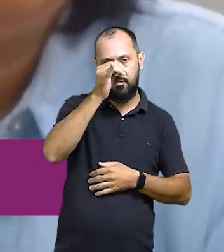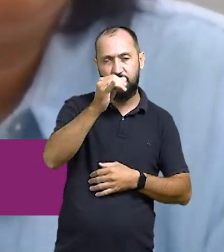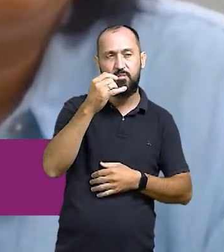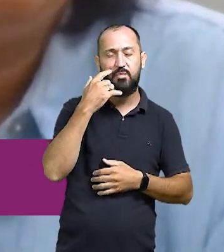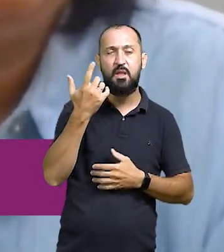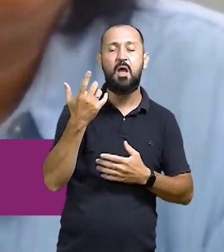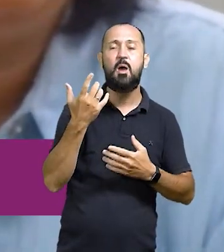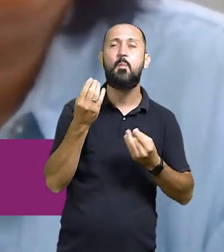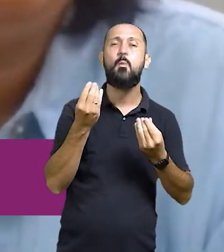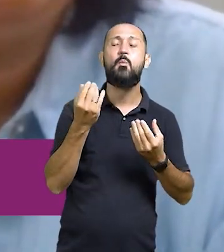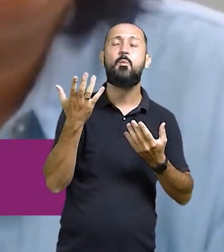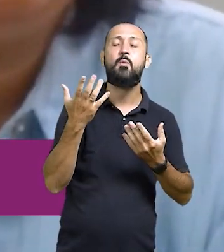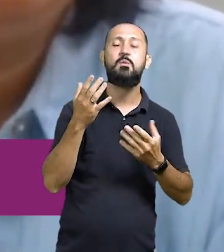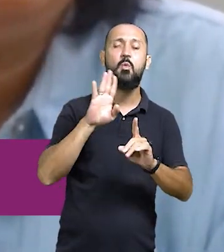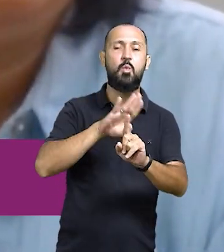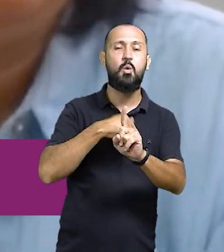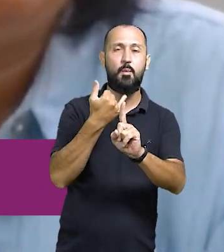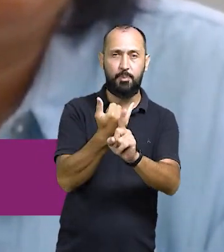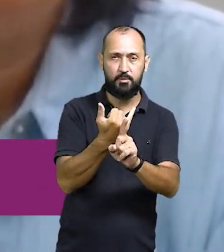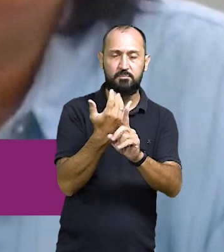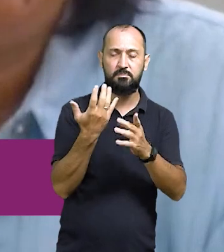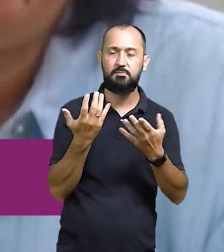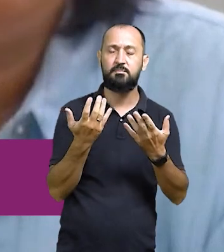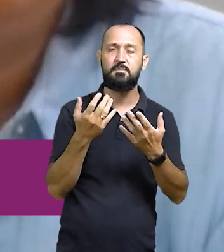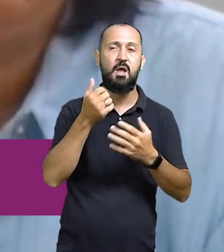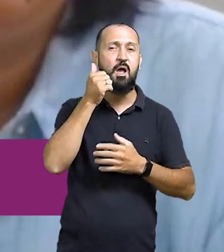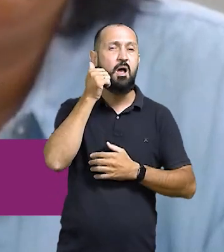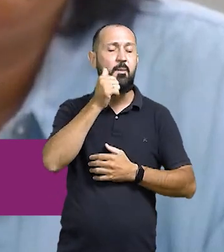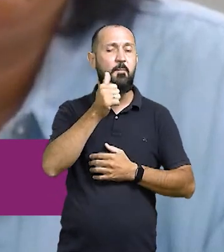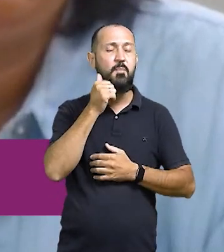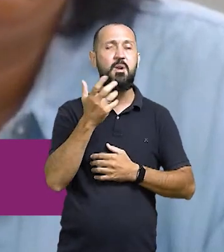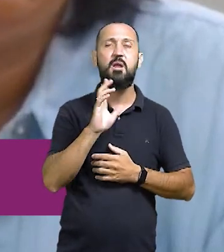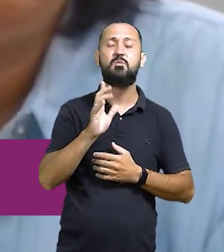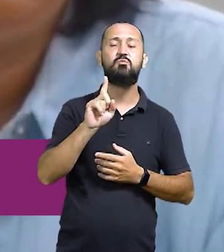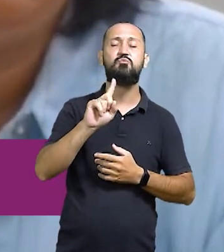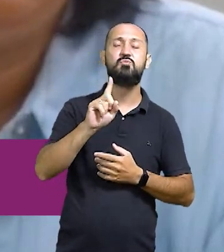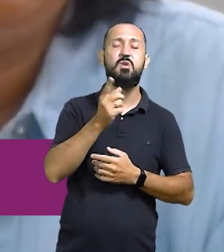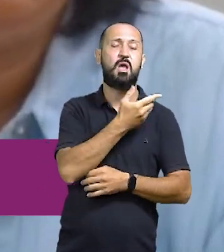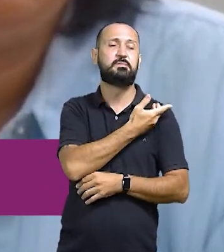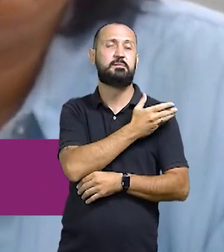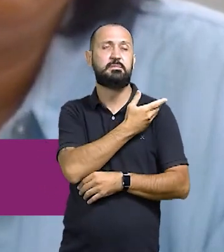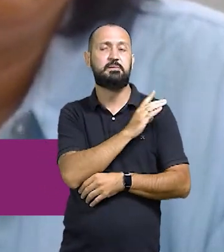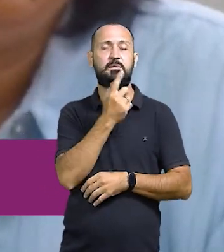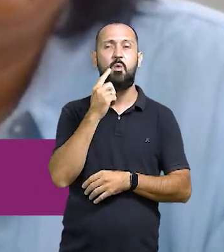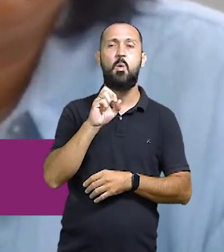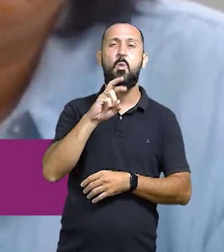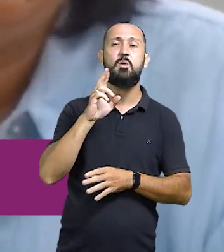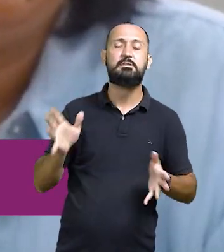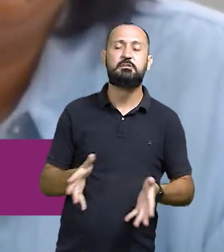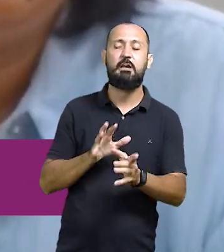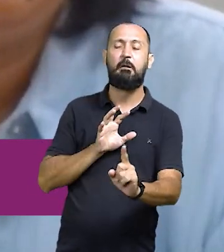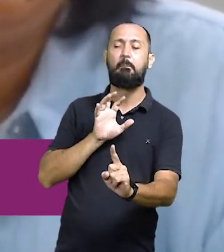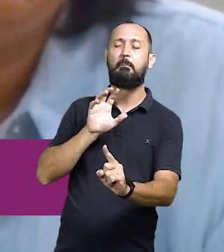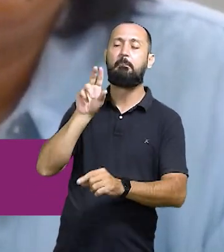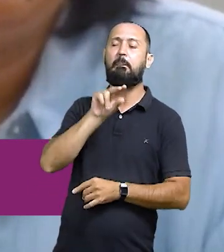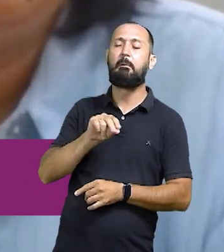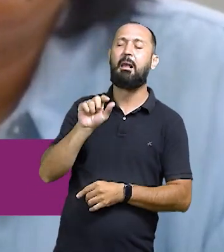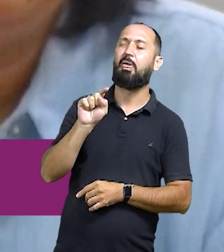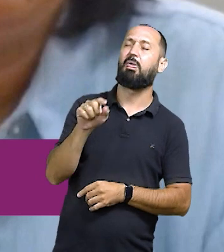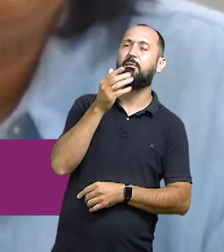acredito que vocês tenham peso de secretaria, né? Porque com as mulheres a gente acaba trabalhando muitos temas, como você